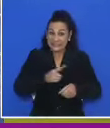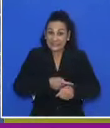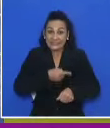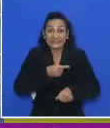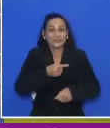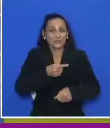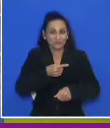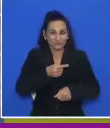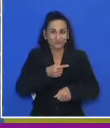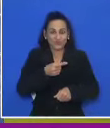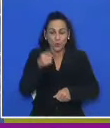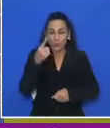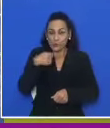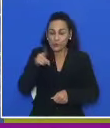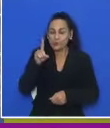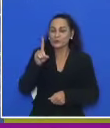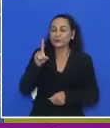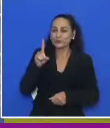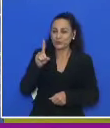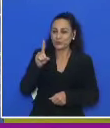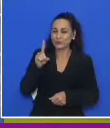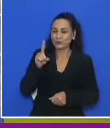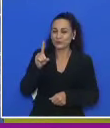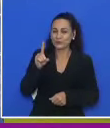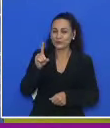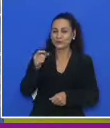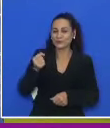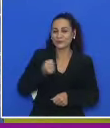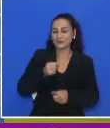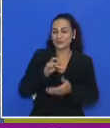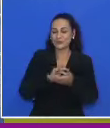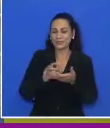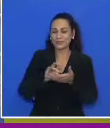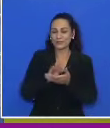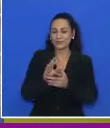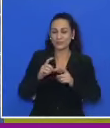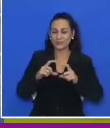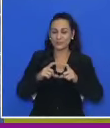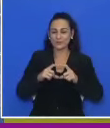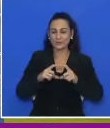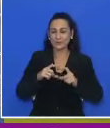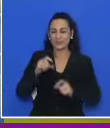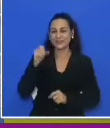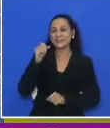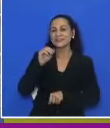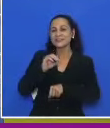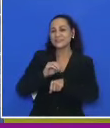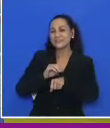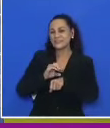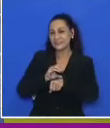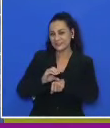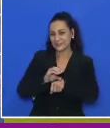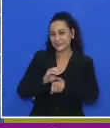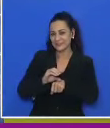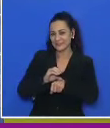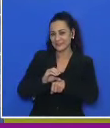agora, o 15º e último número da Loto Fácil. Bola cinza, número 18.